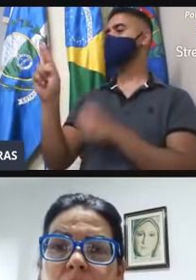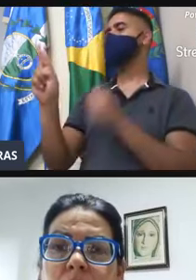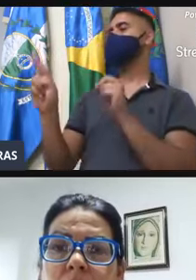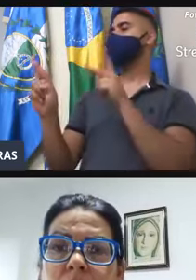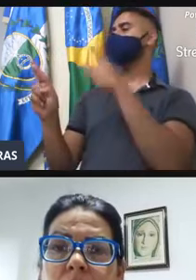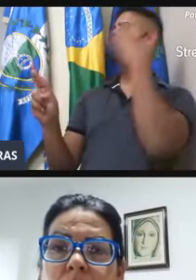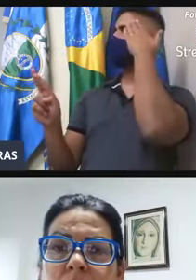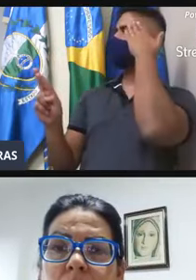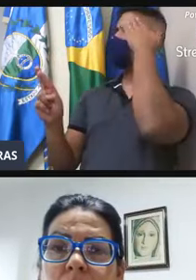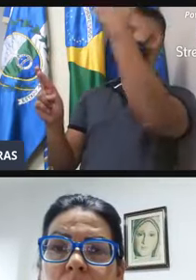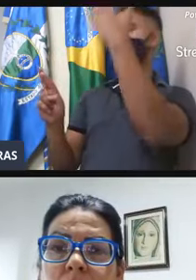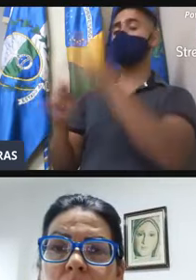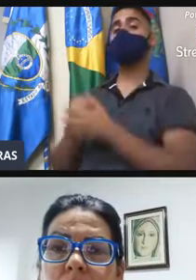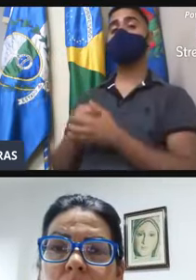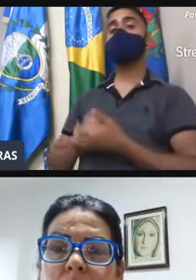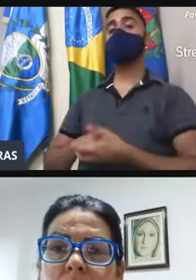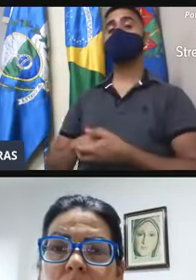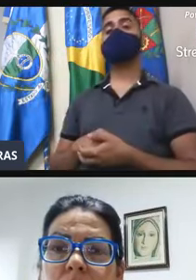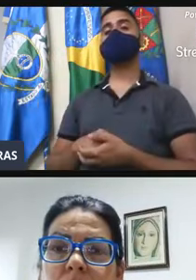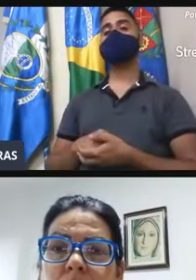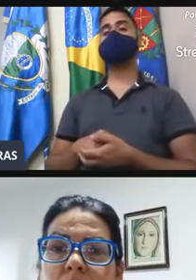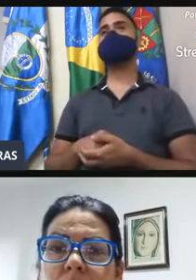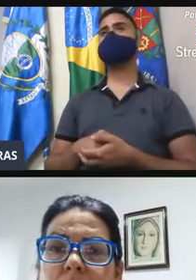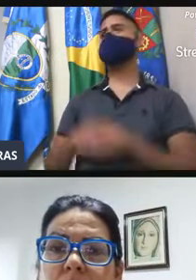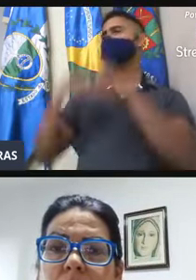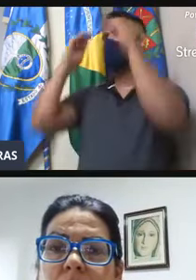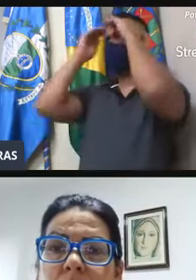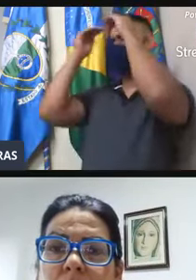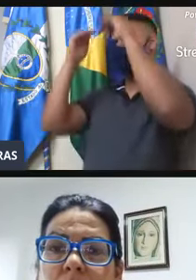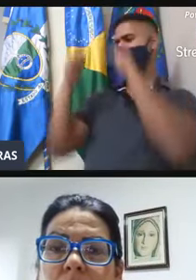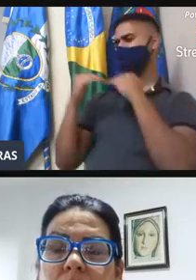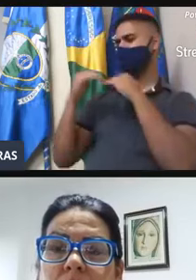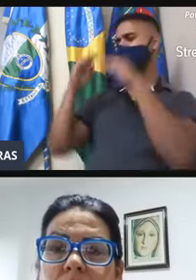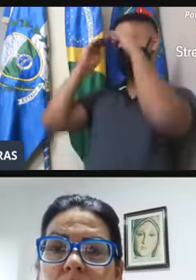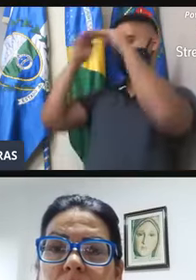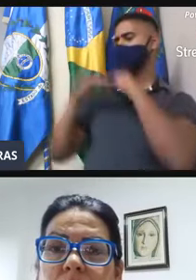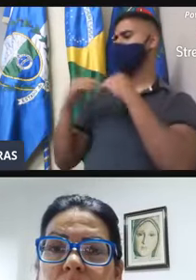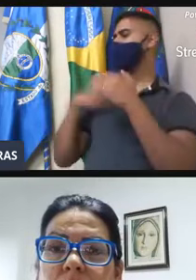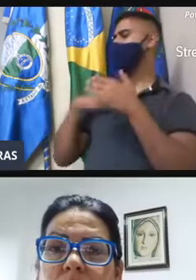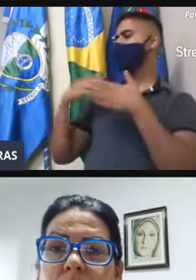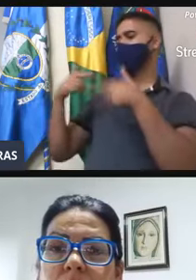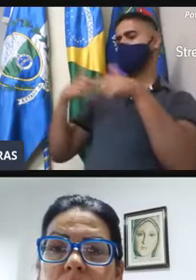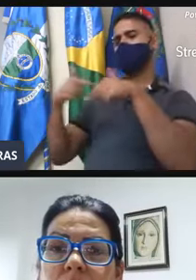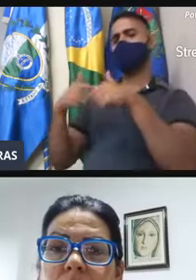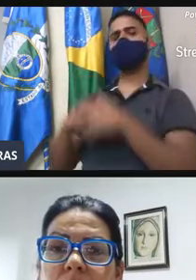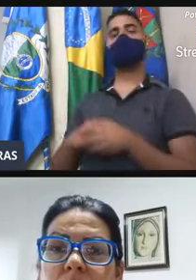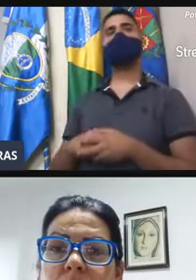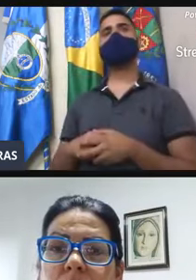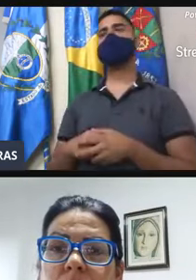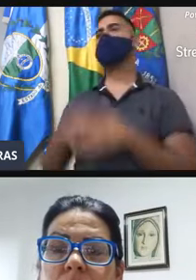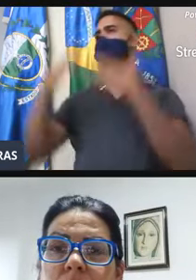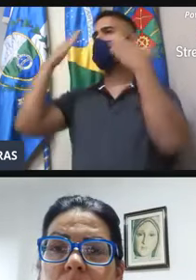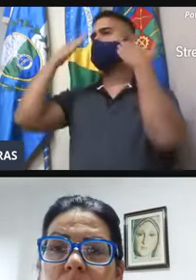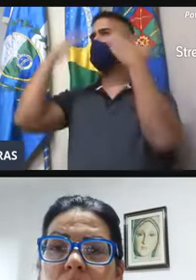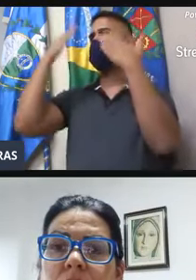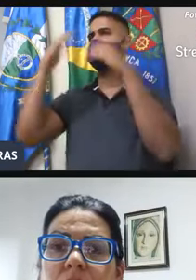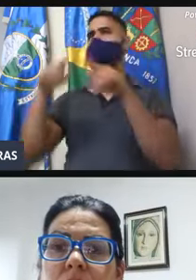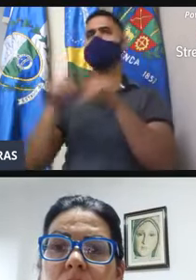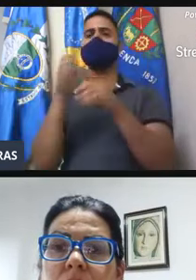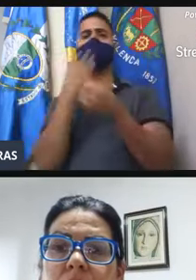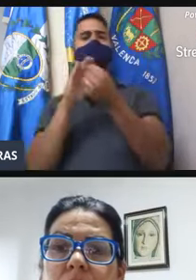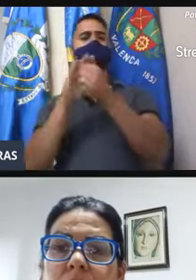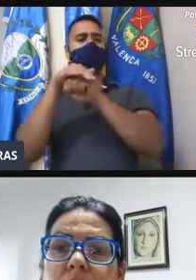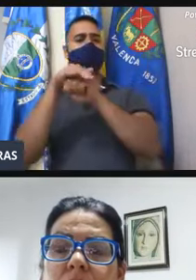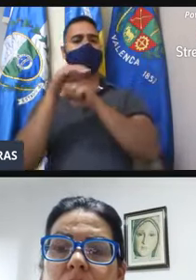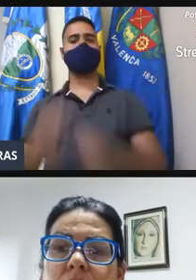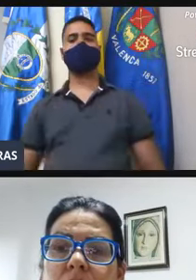bom? Agradeço muito o respeito, né? O respeito com o nosso trabalho. Sim? Muito obrigada e uma boa noite